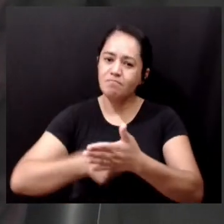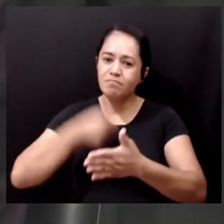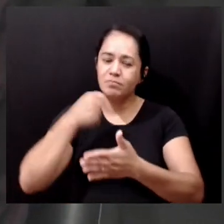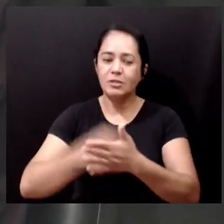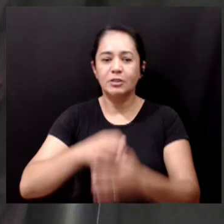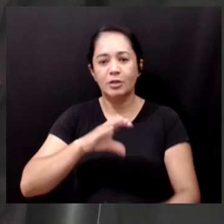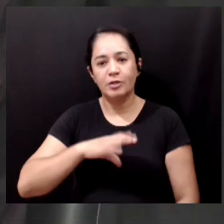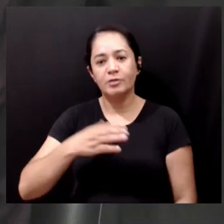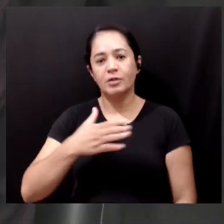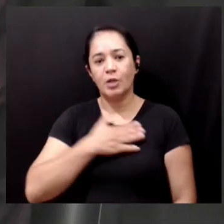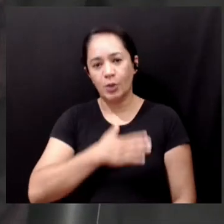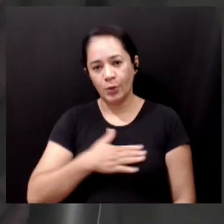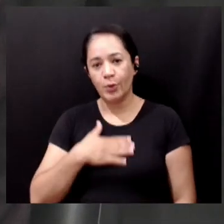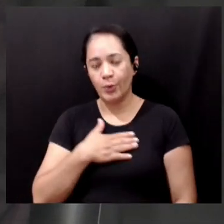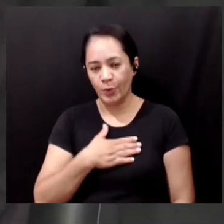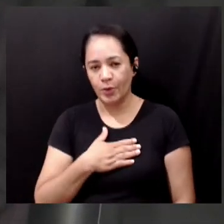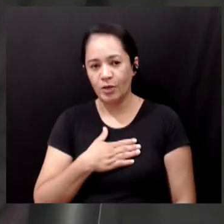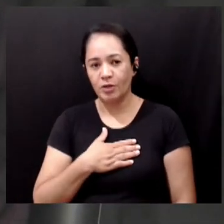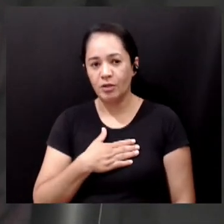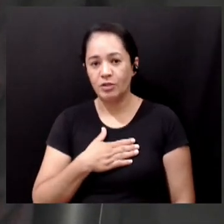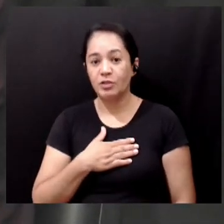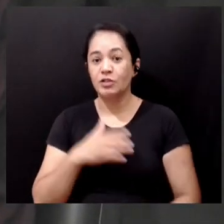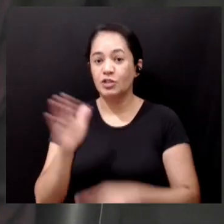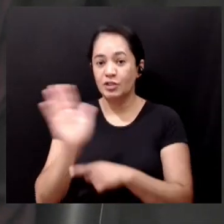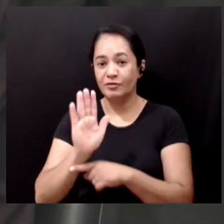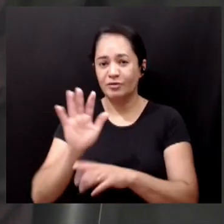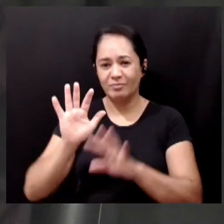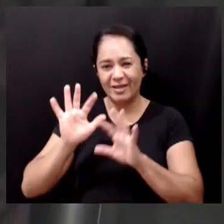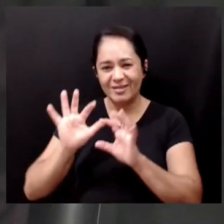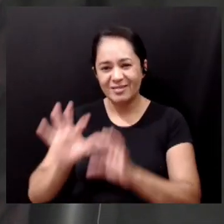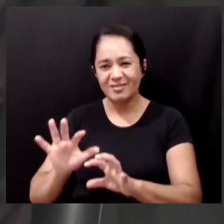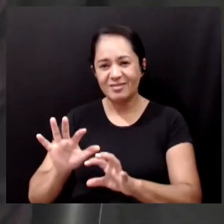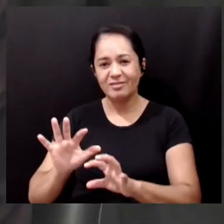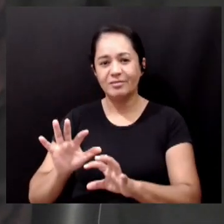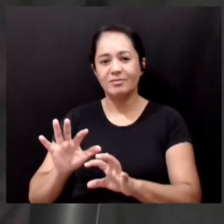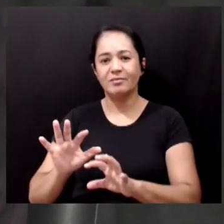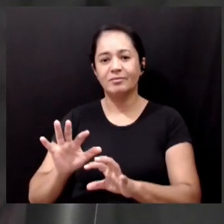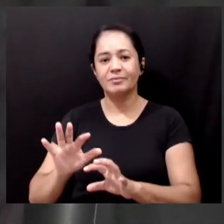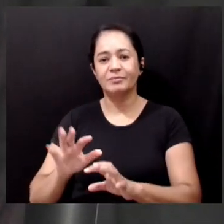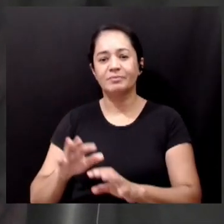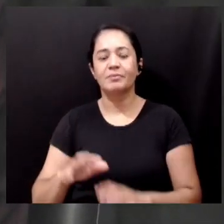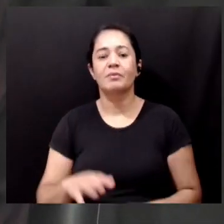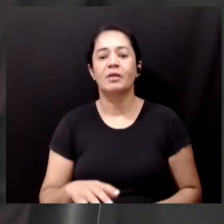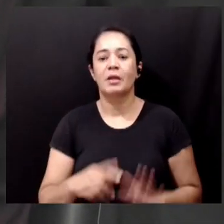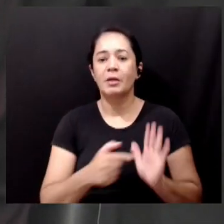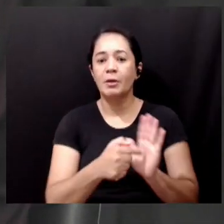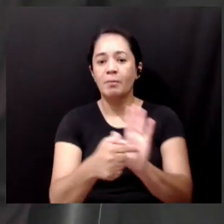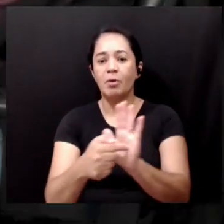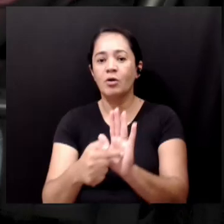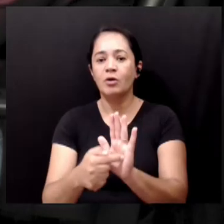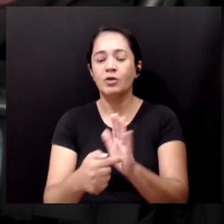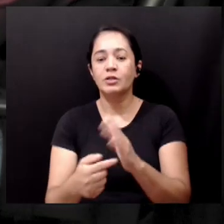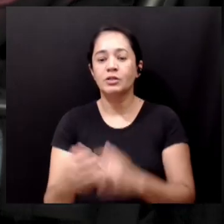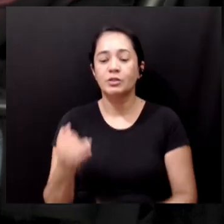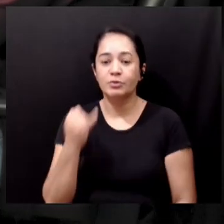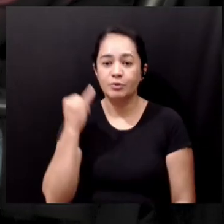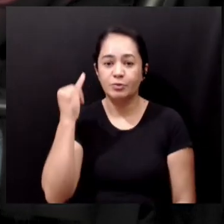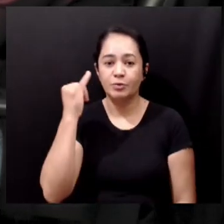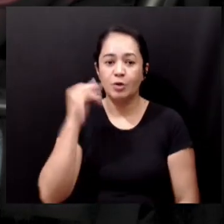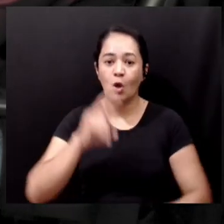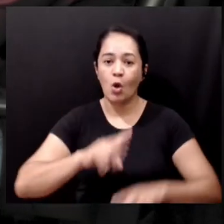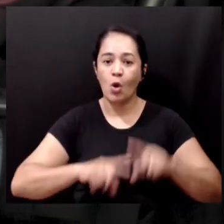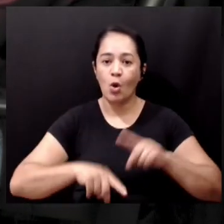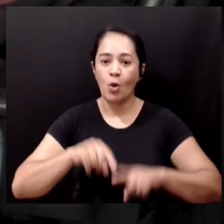de filmes com esses estilos de biografias e que mostram algo pra gente, né? Você disse que gosta também de assistir